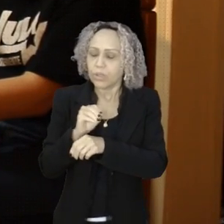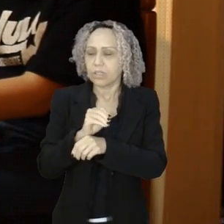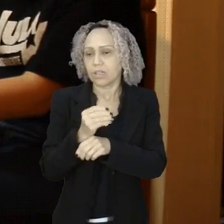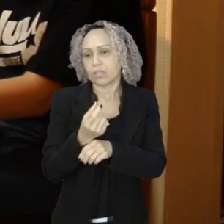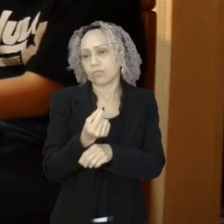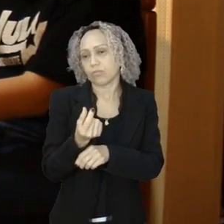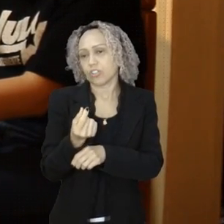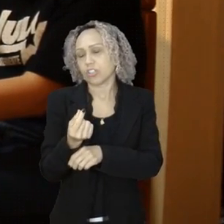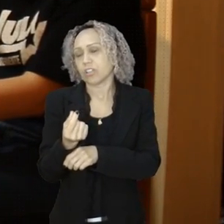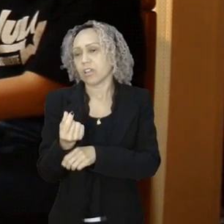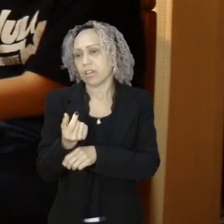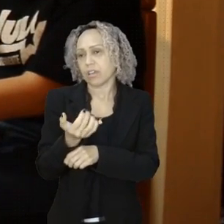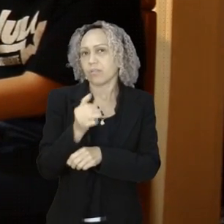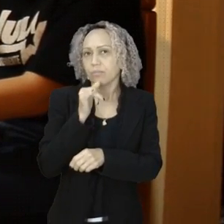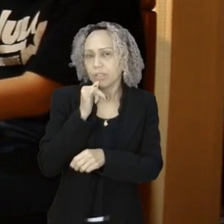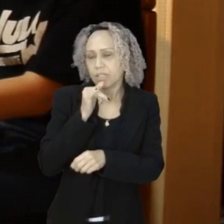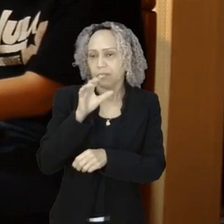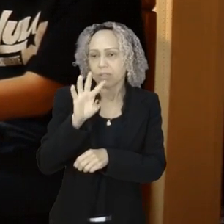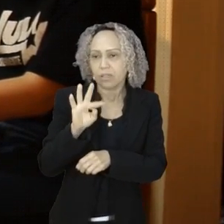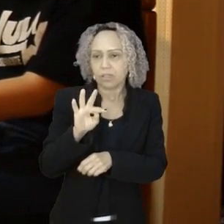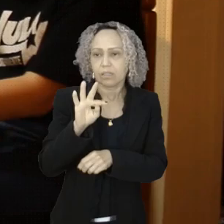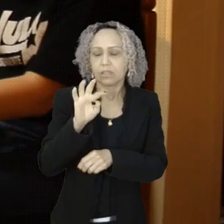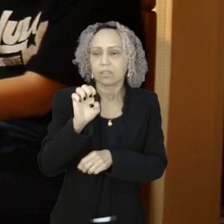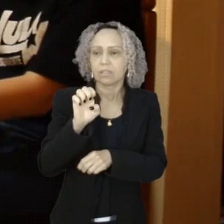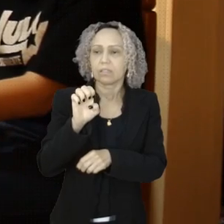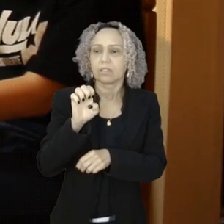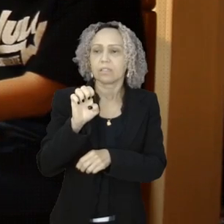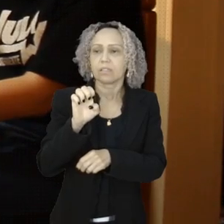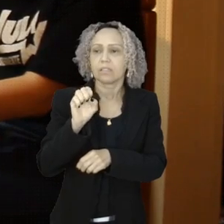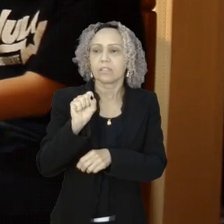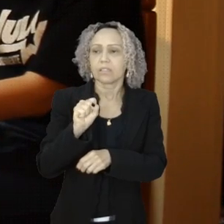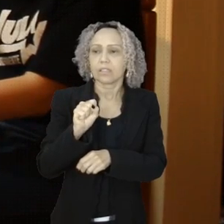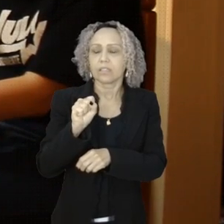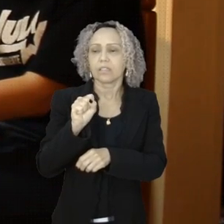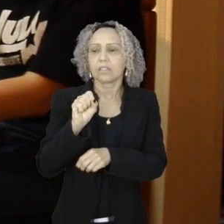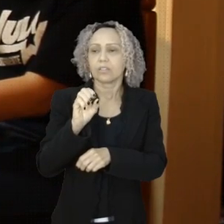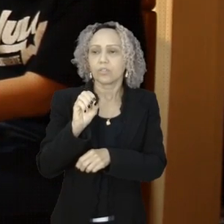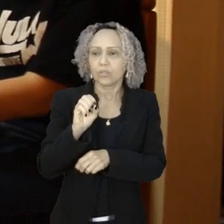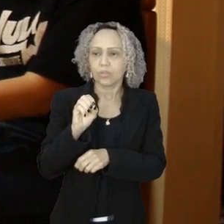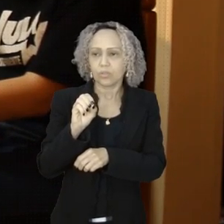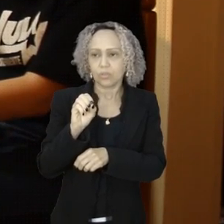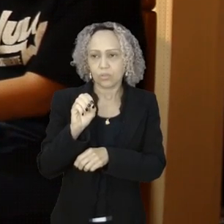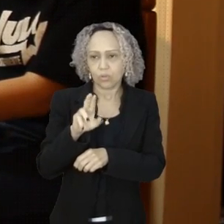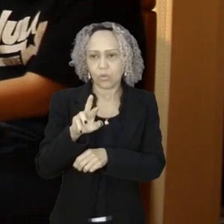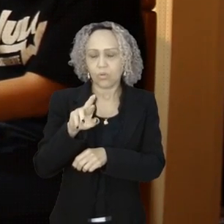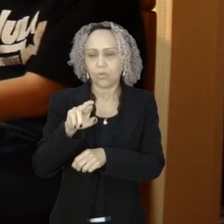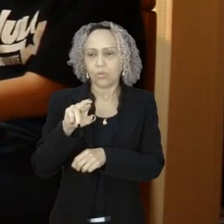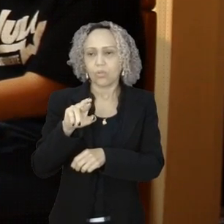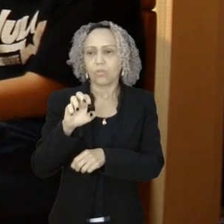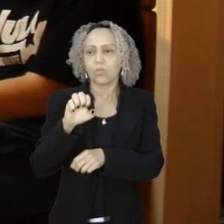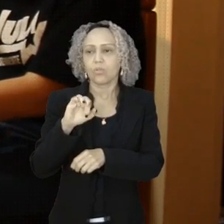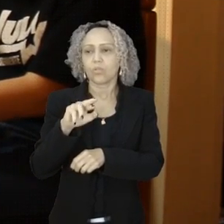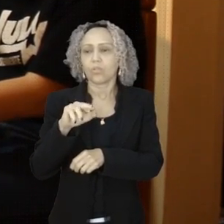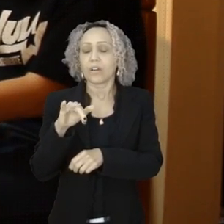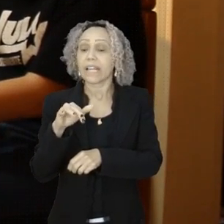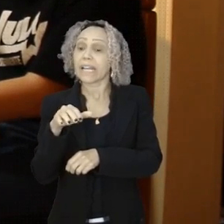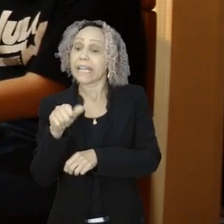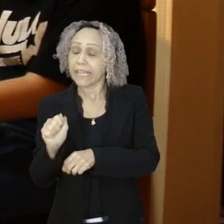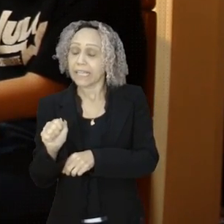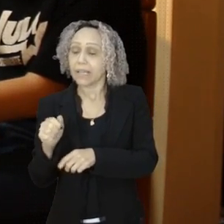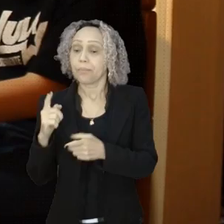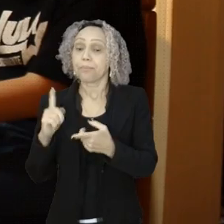toda perseguição que a ditadura fazia em cima do sindicato não encontrasse nada que pudesse